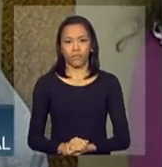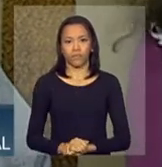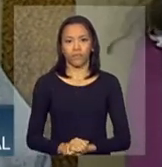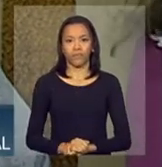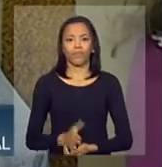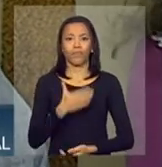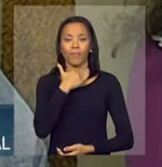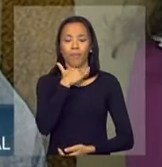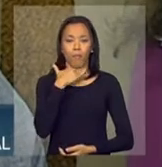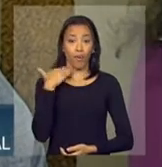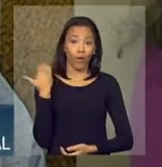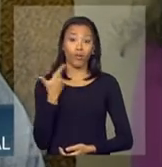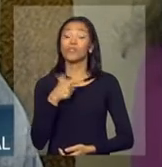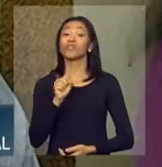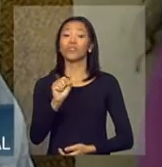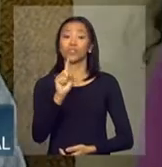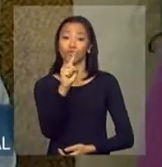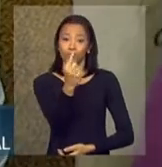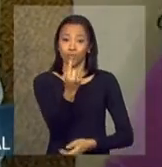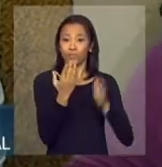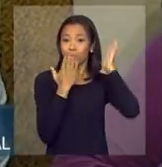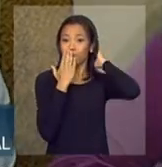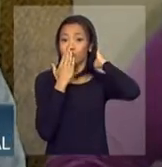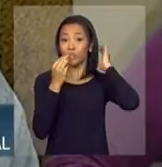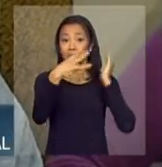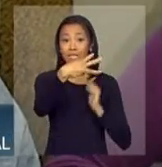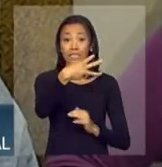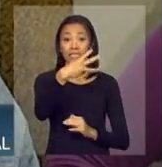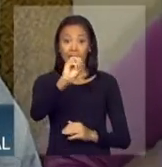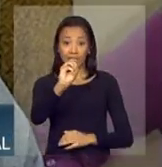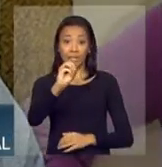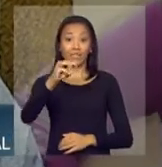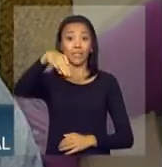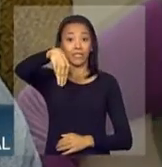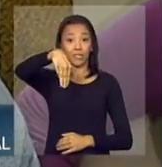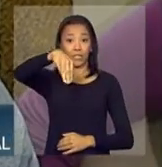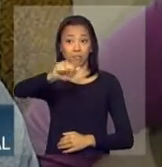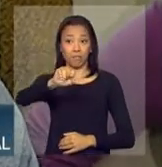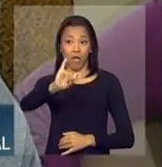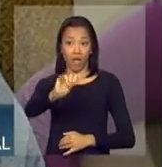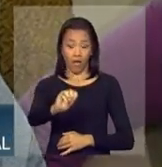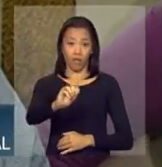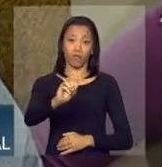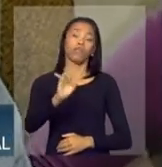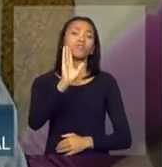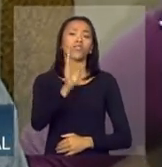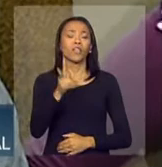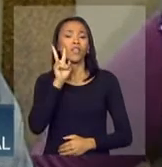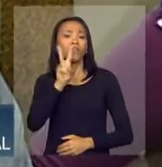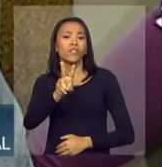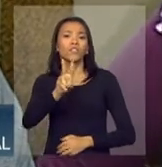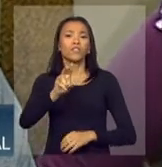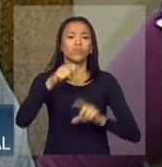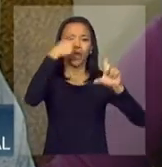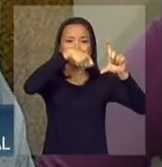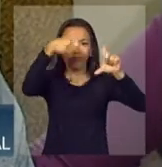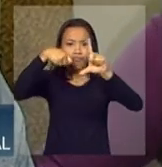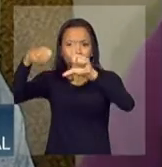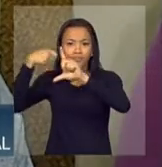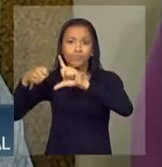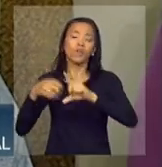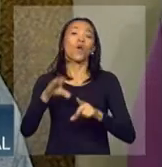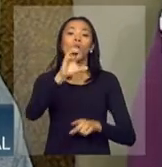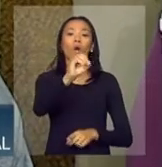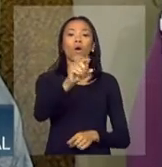pela morte de um indígena no dia 30 de maio. Vocês devem ter acompanhado pela imprensa o assassinato de